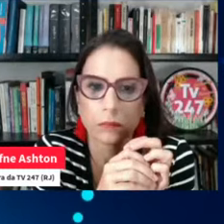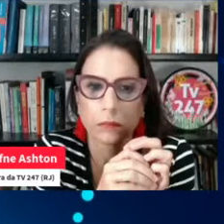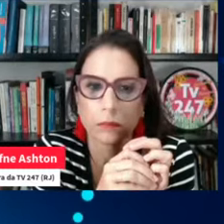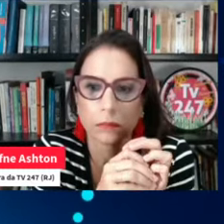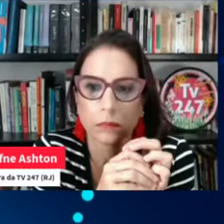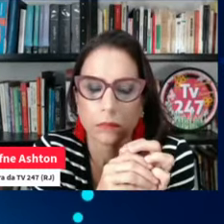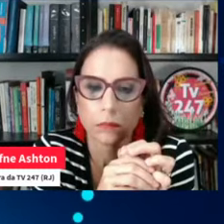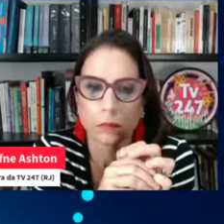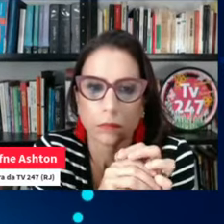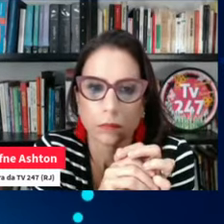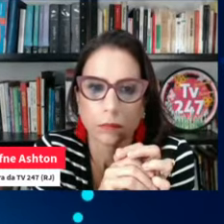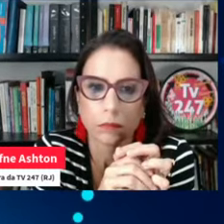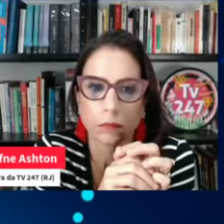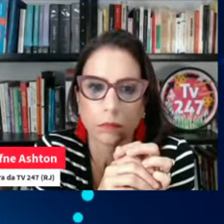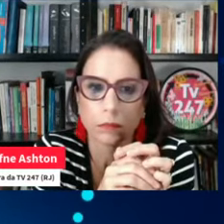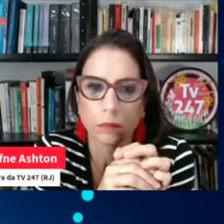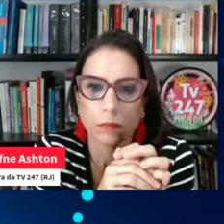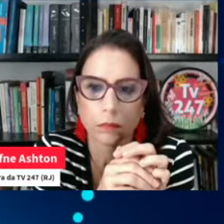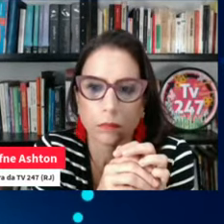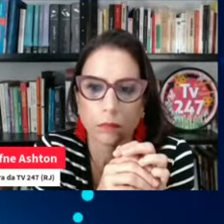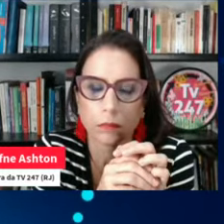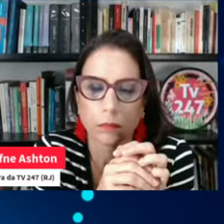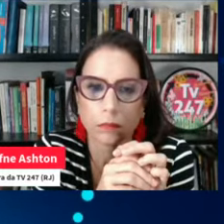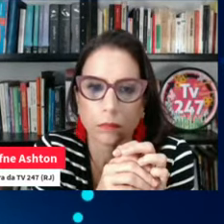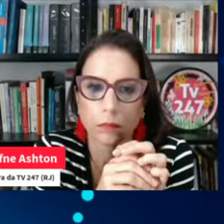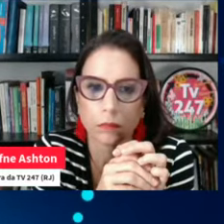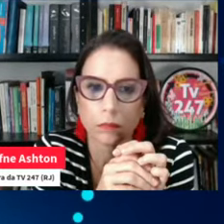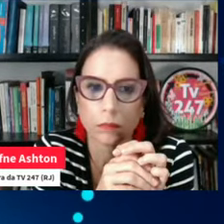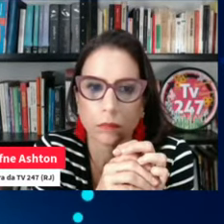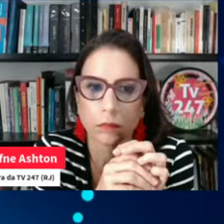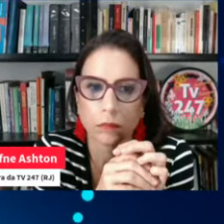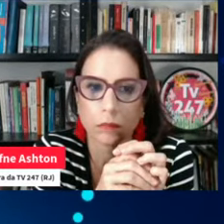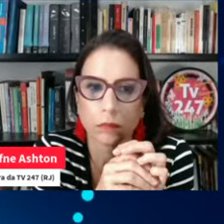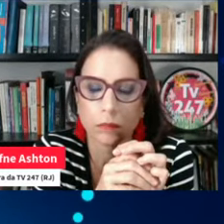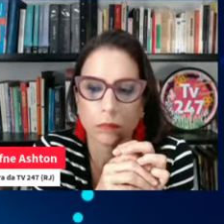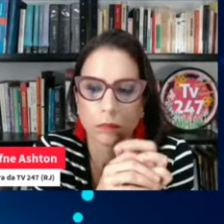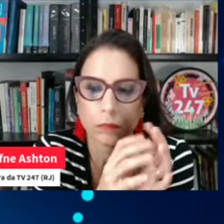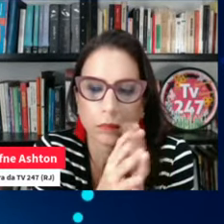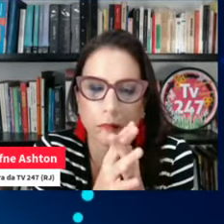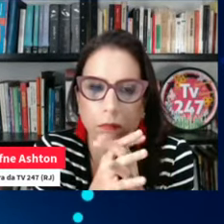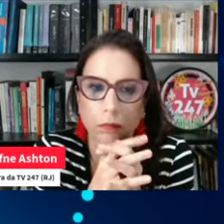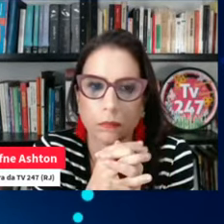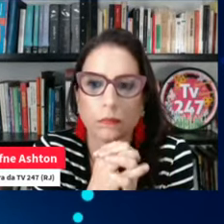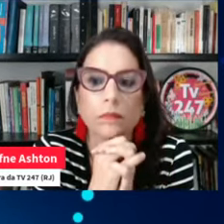de moradia própria também para a classe média que ganhava mais.